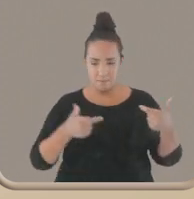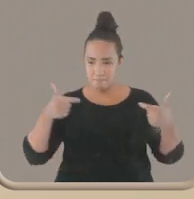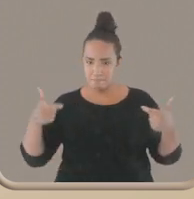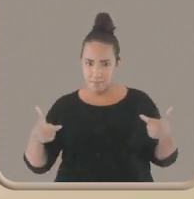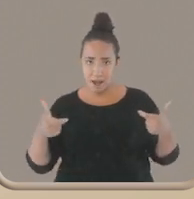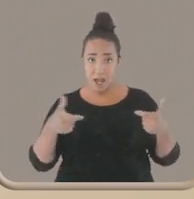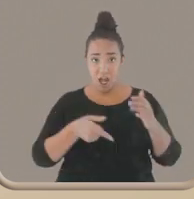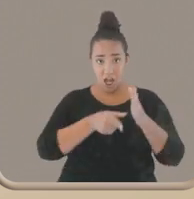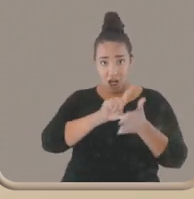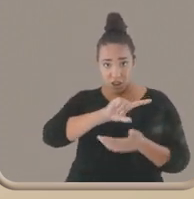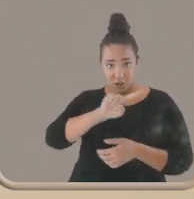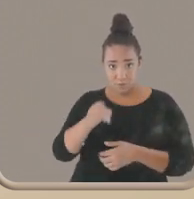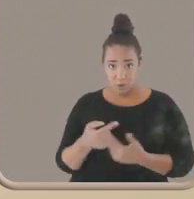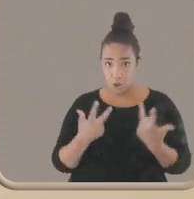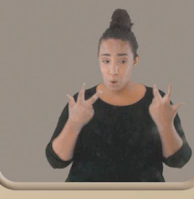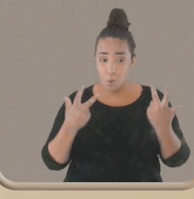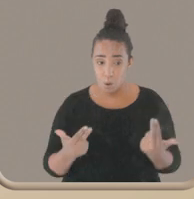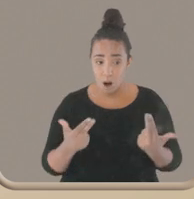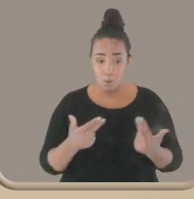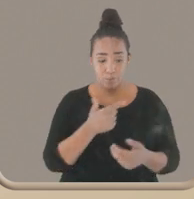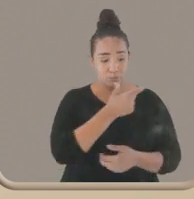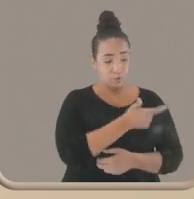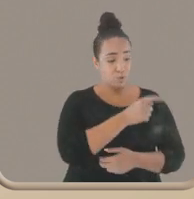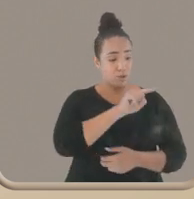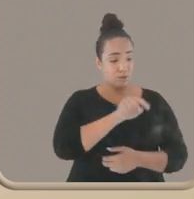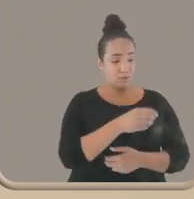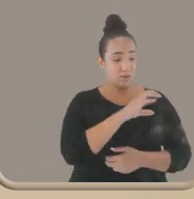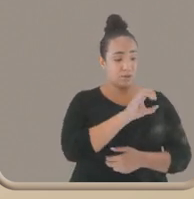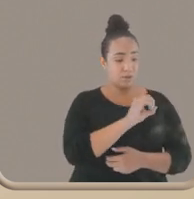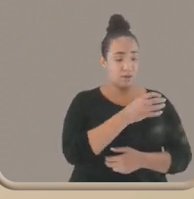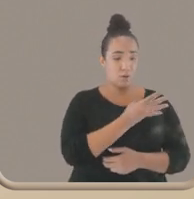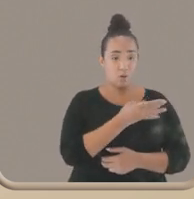parte inteira? No caso do